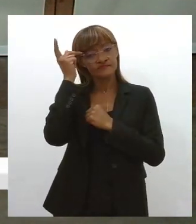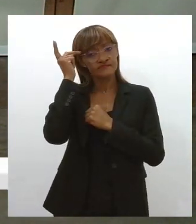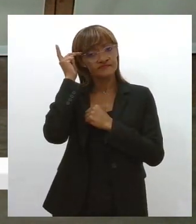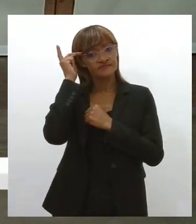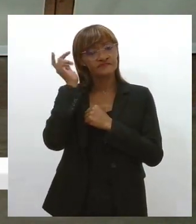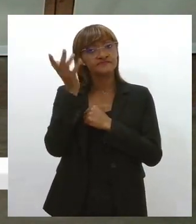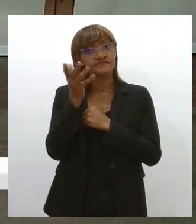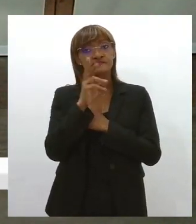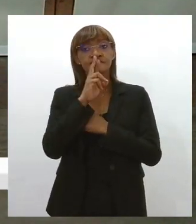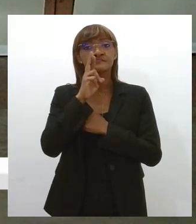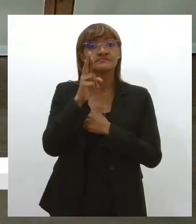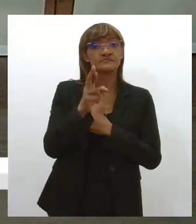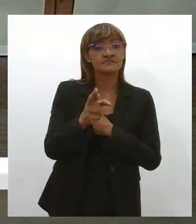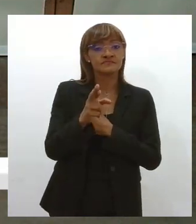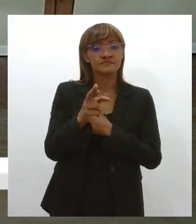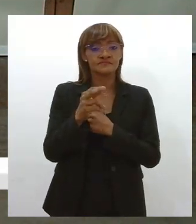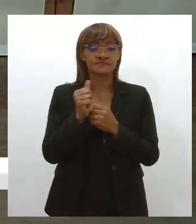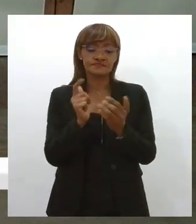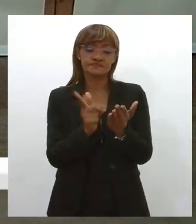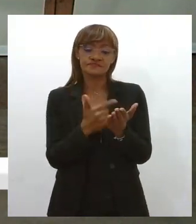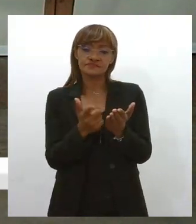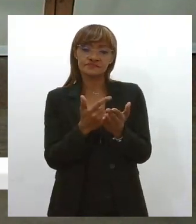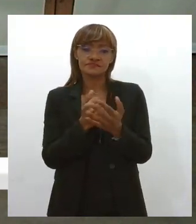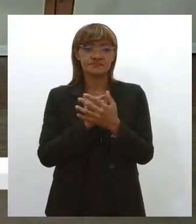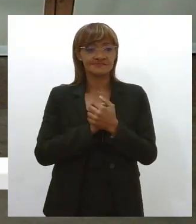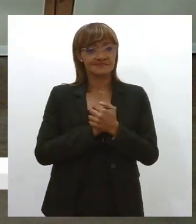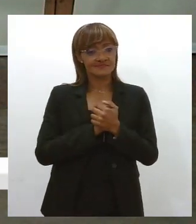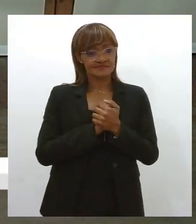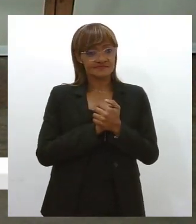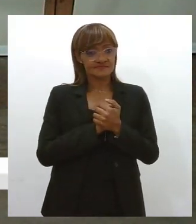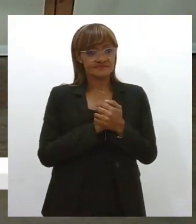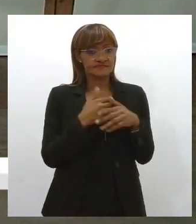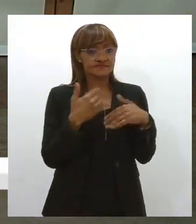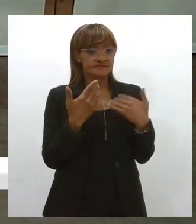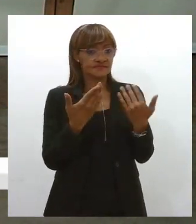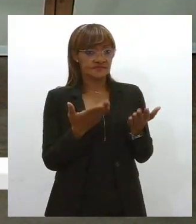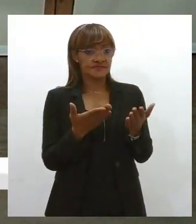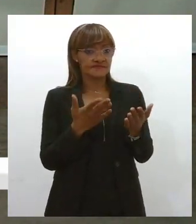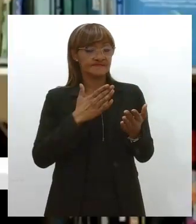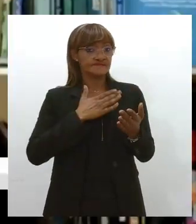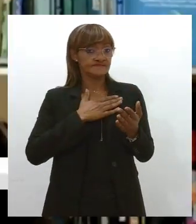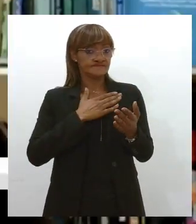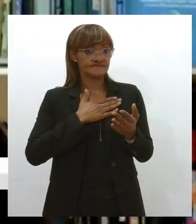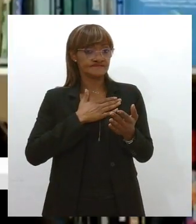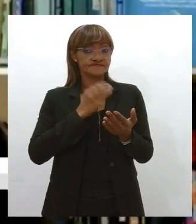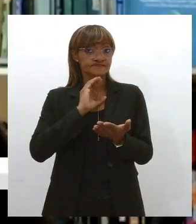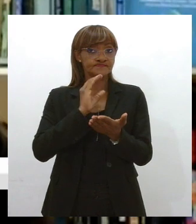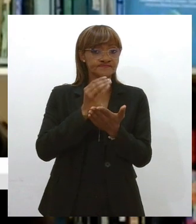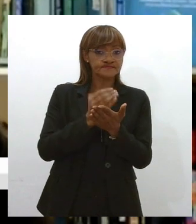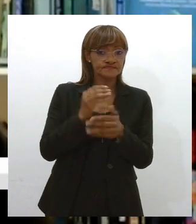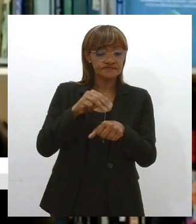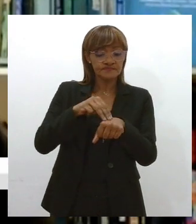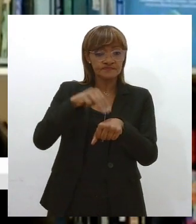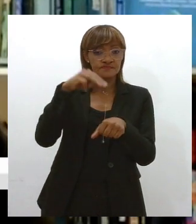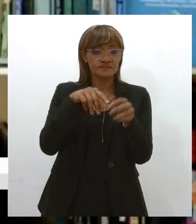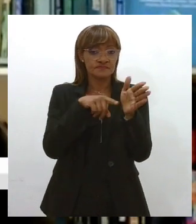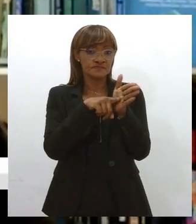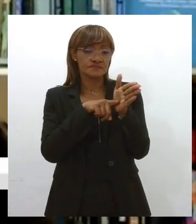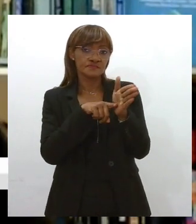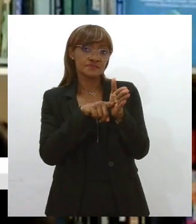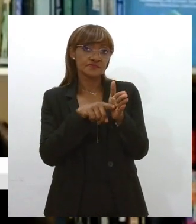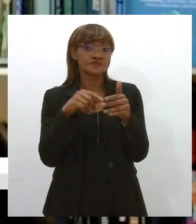a respeito da obra? O livro ele é fruto da minha dissertação, da minha pesquisa de mestrado. Então, eu